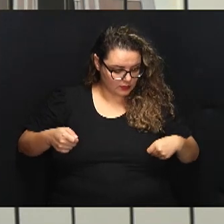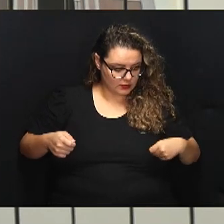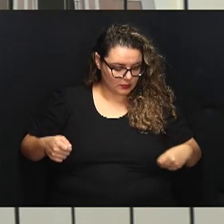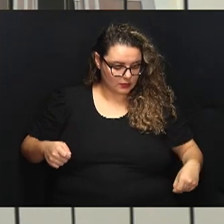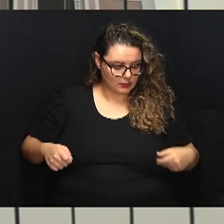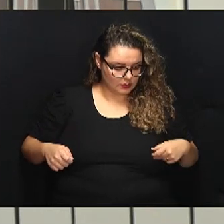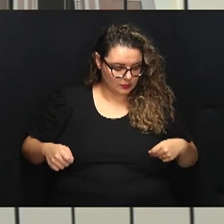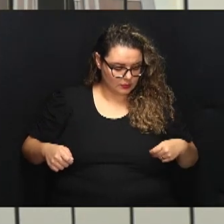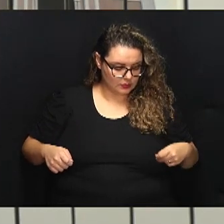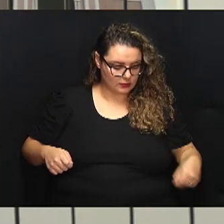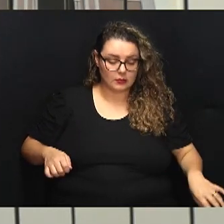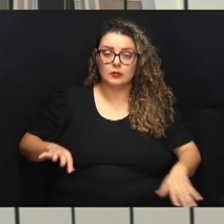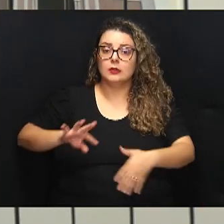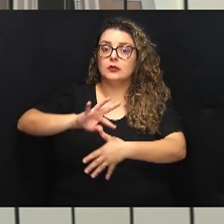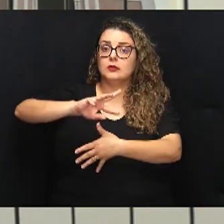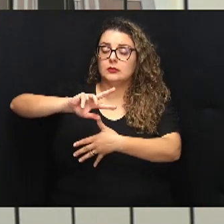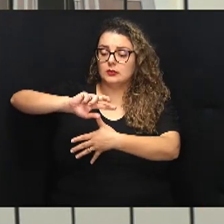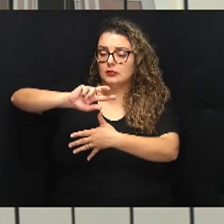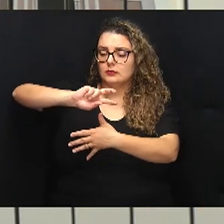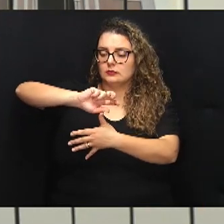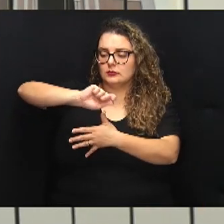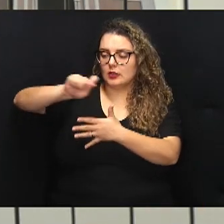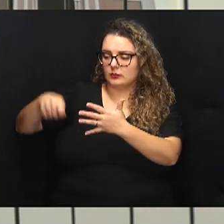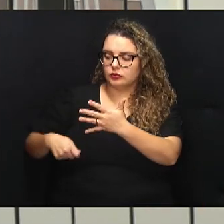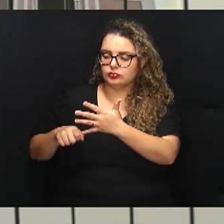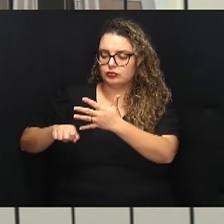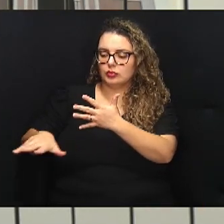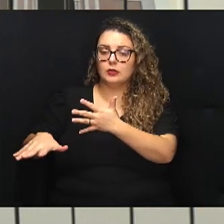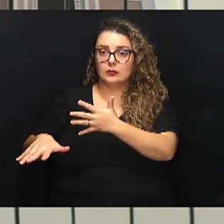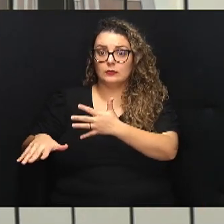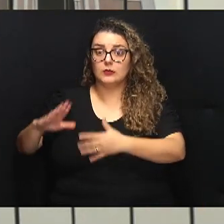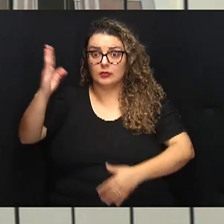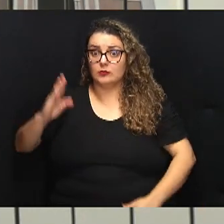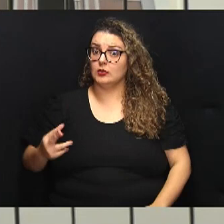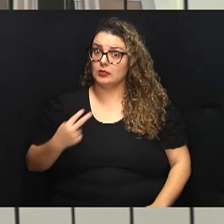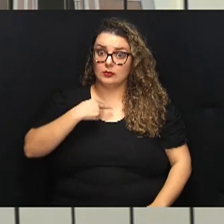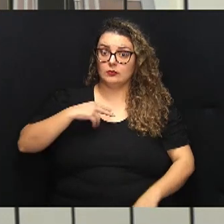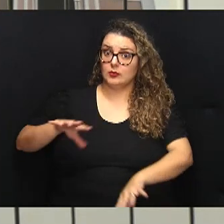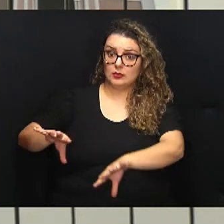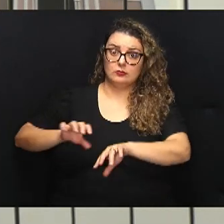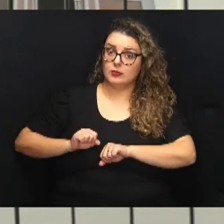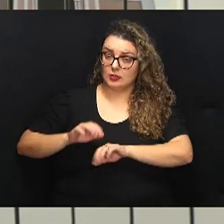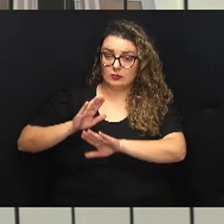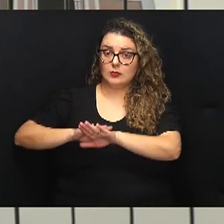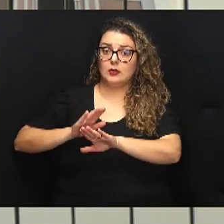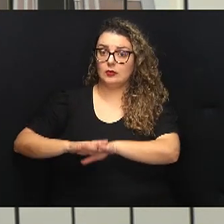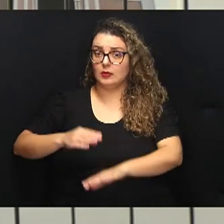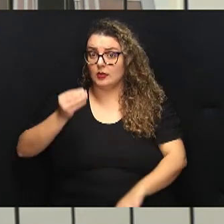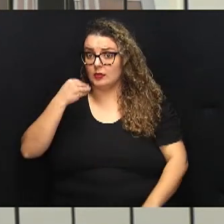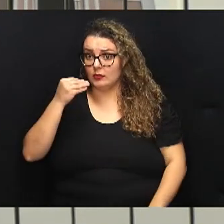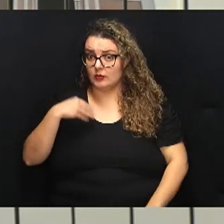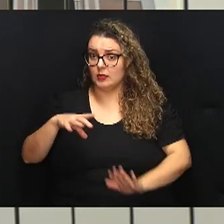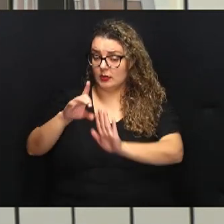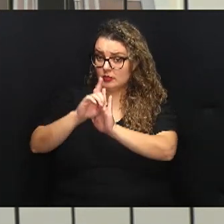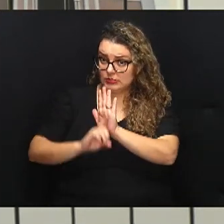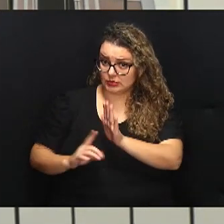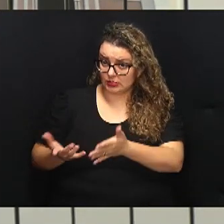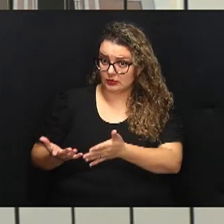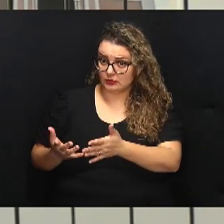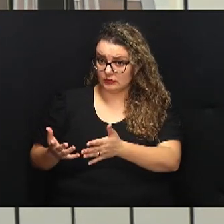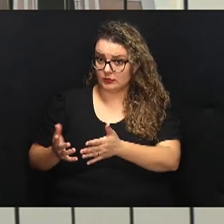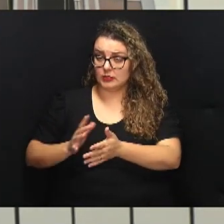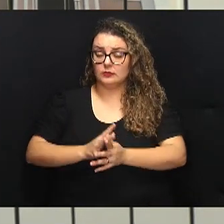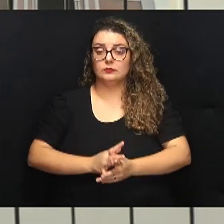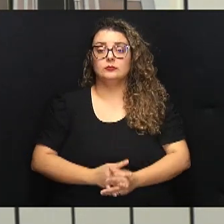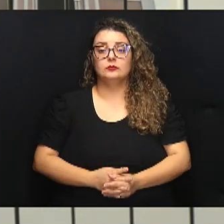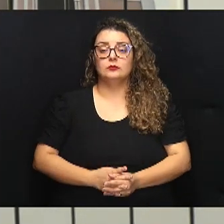jurisprudência brasileira, segundo o qual o Estado não pode adotar medidas que enfraqueçam direitos. Fecho